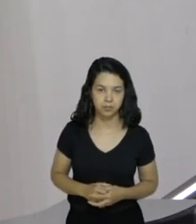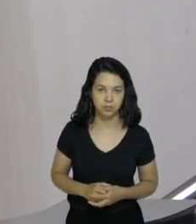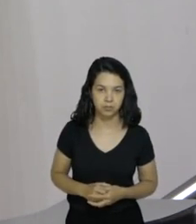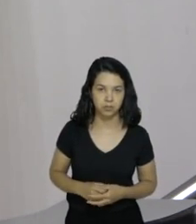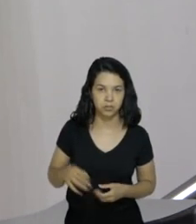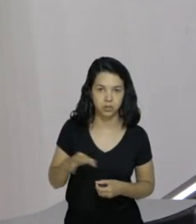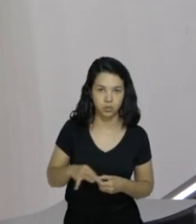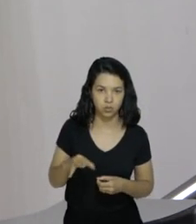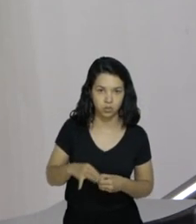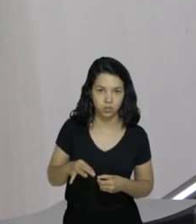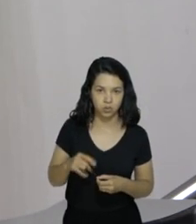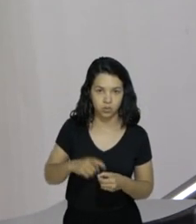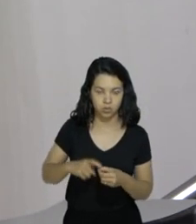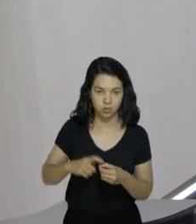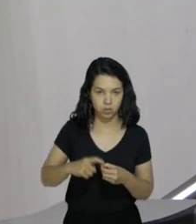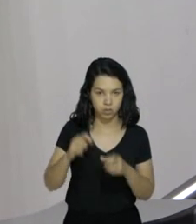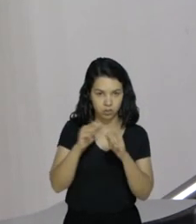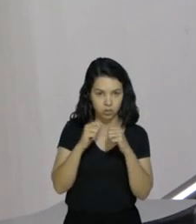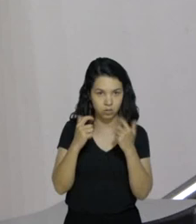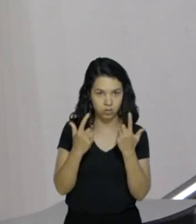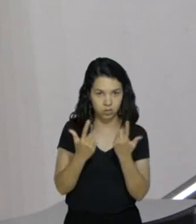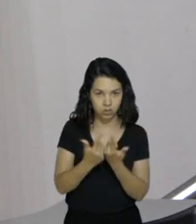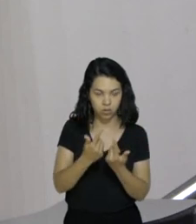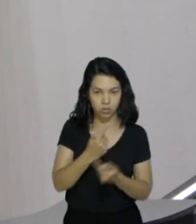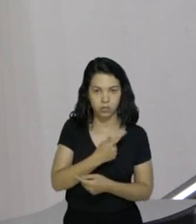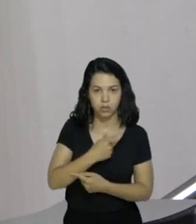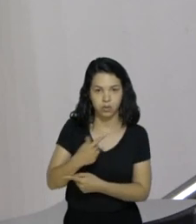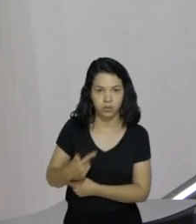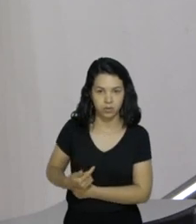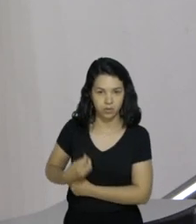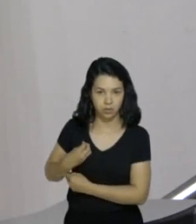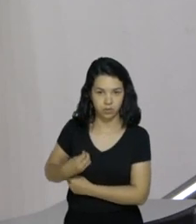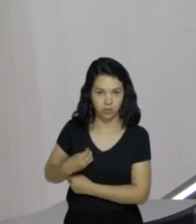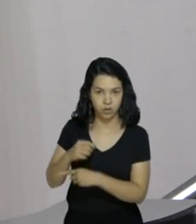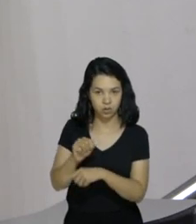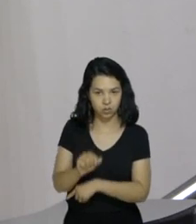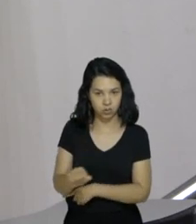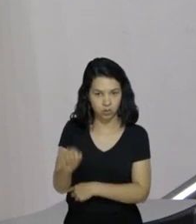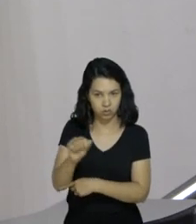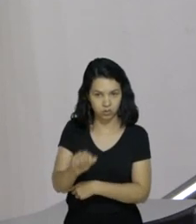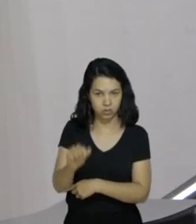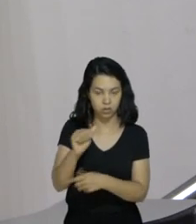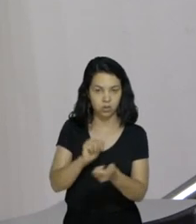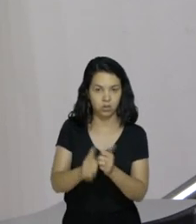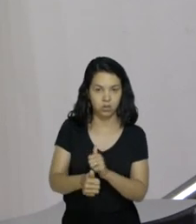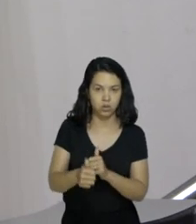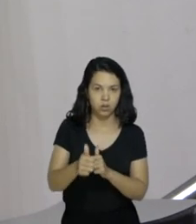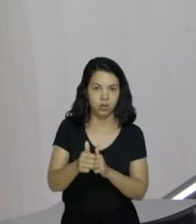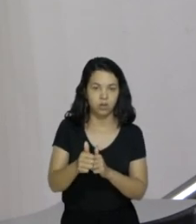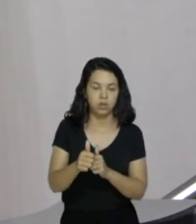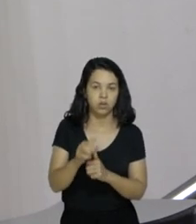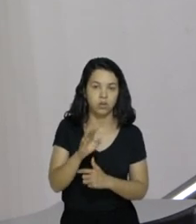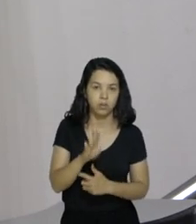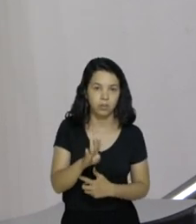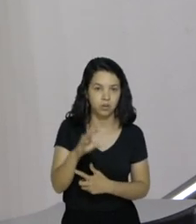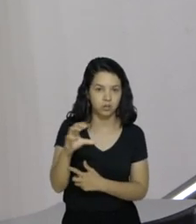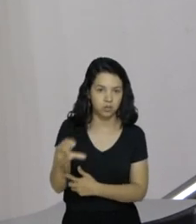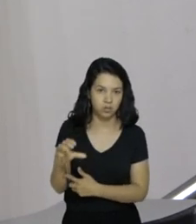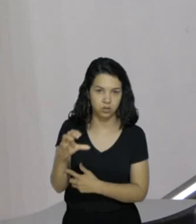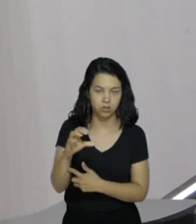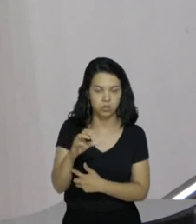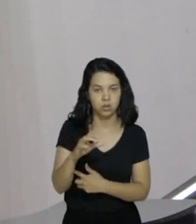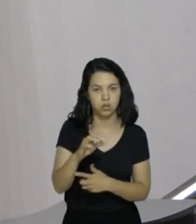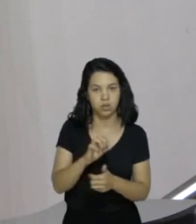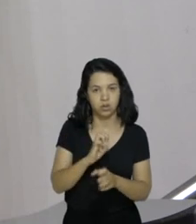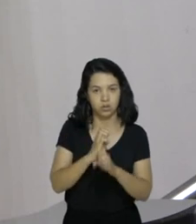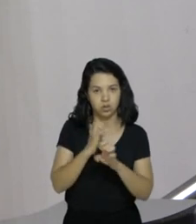Instituições que compõem a Assembleia do Verde Vida, Associação Atlética do Banco do Brasil, Associação dos Engenheiros e Arquitetos do